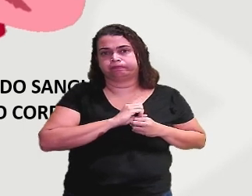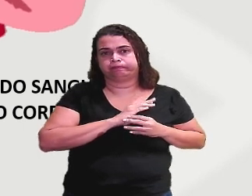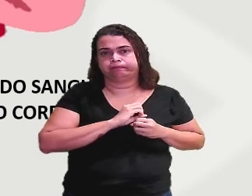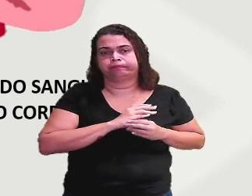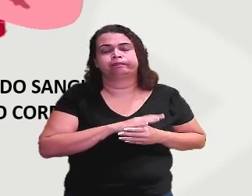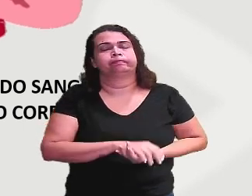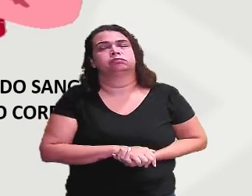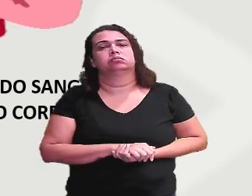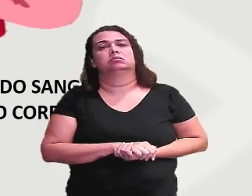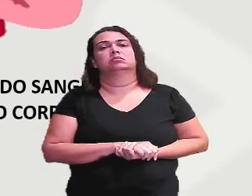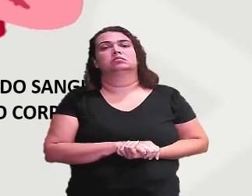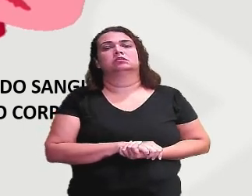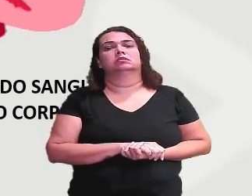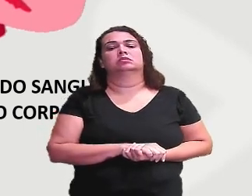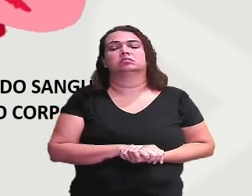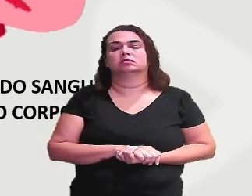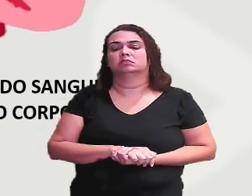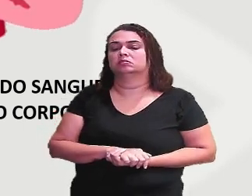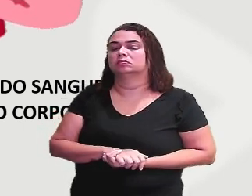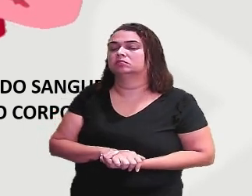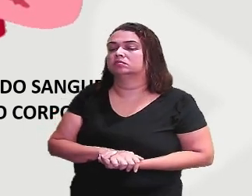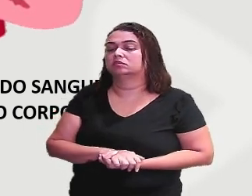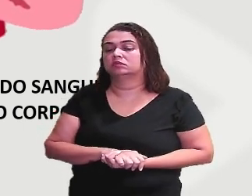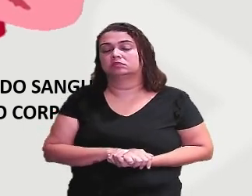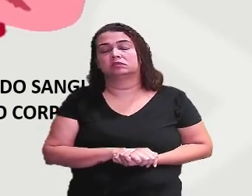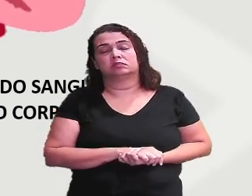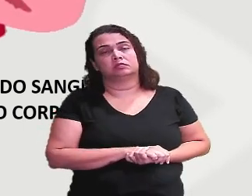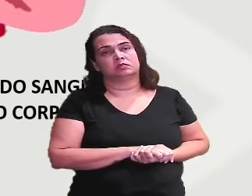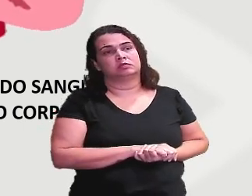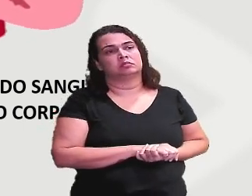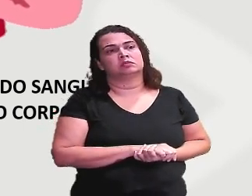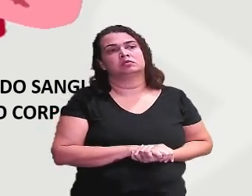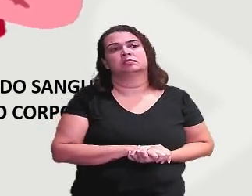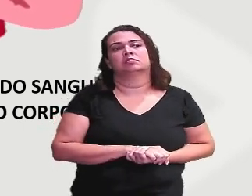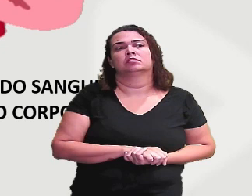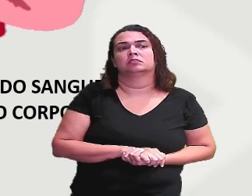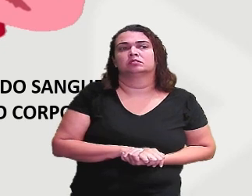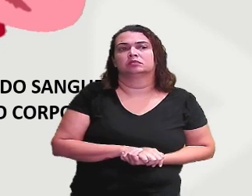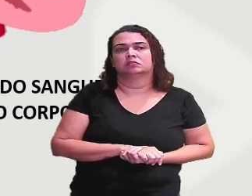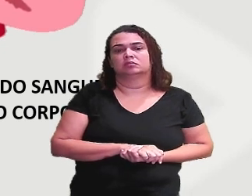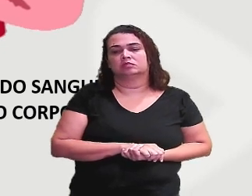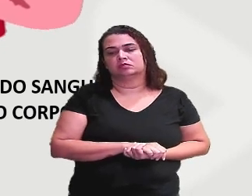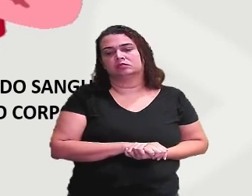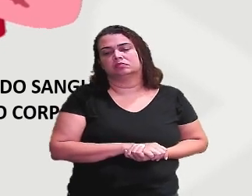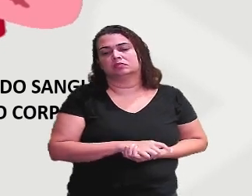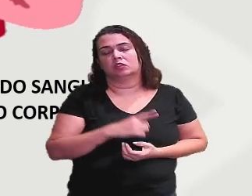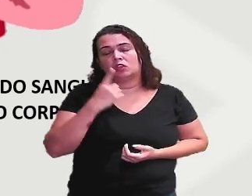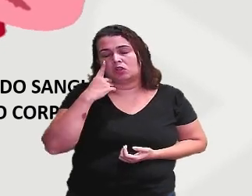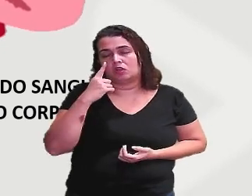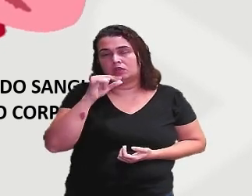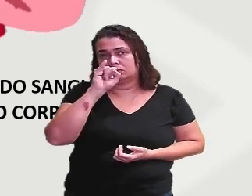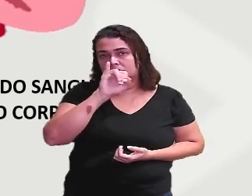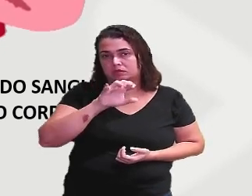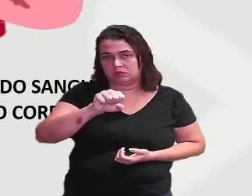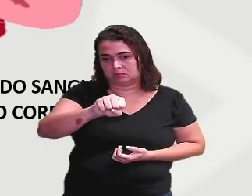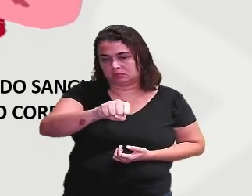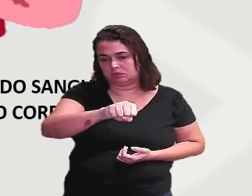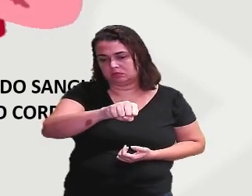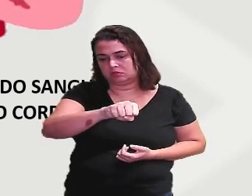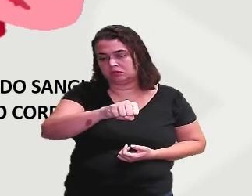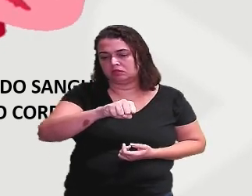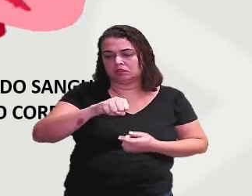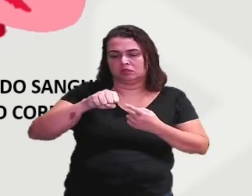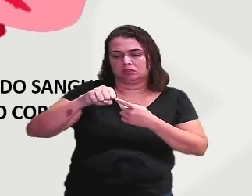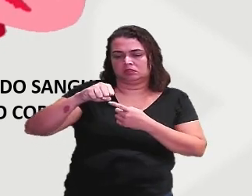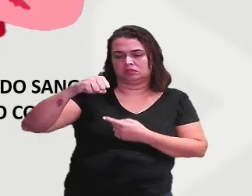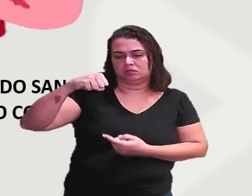as partes do nosso corpo, para todas as partes do nosso organismo. E aí eu trouxe essa imagem da mão fechada, né, para trazer